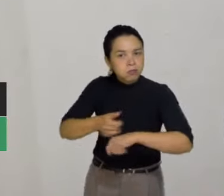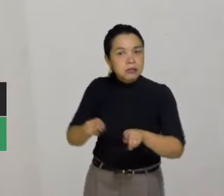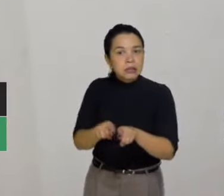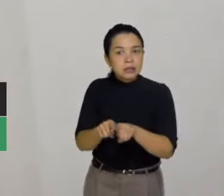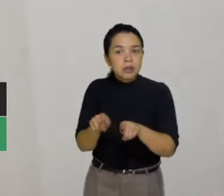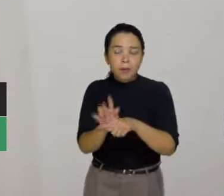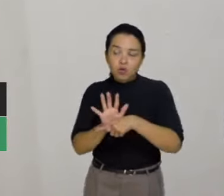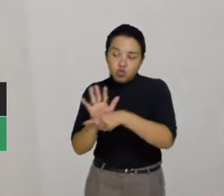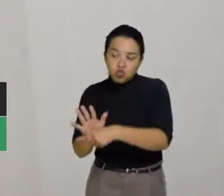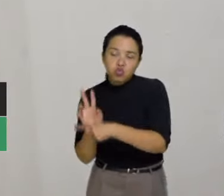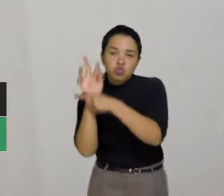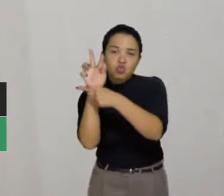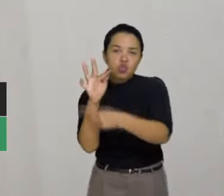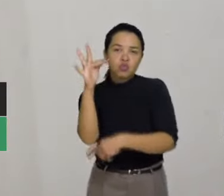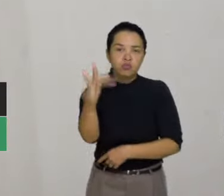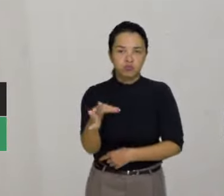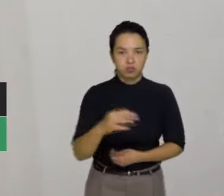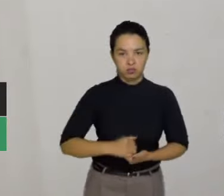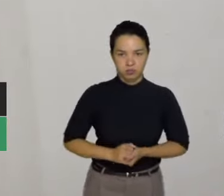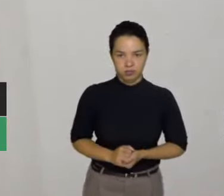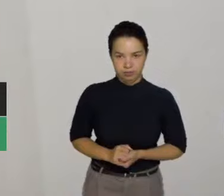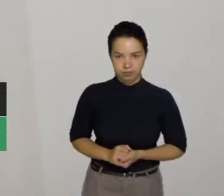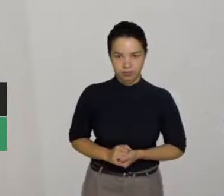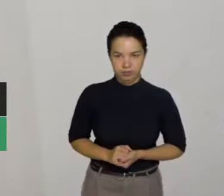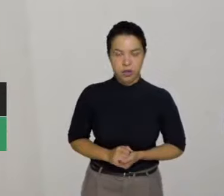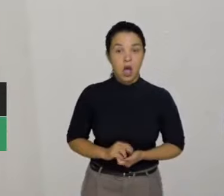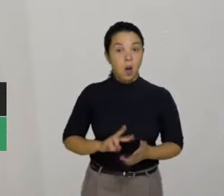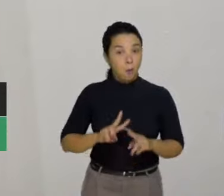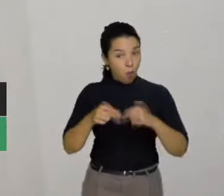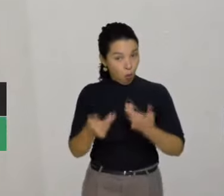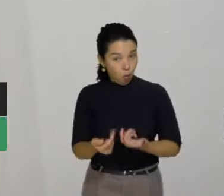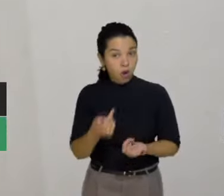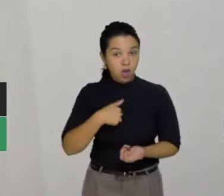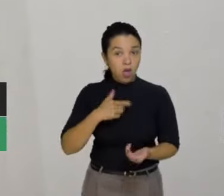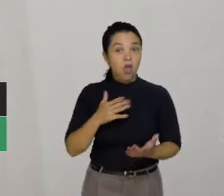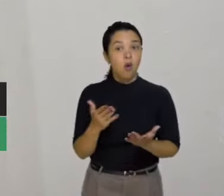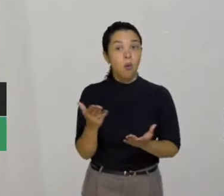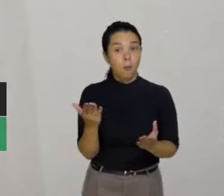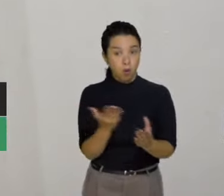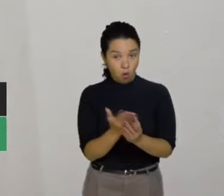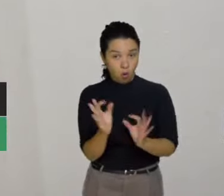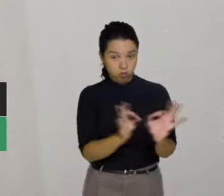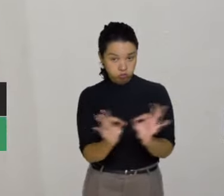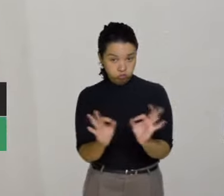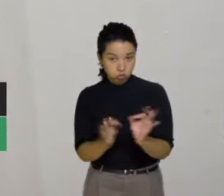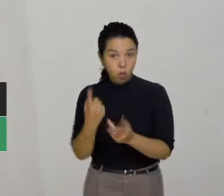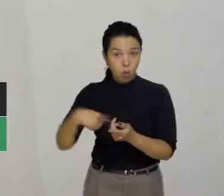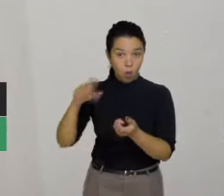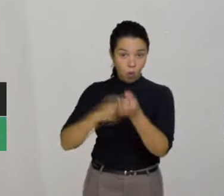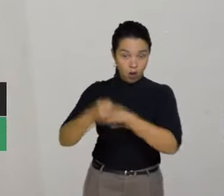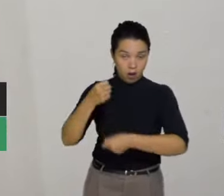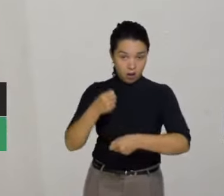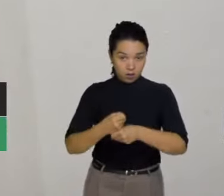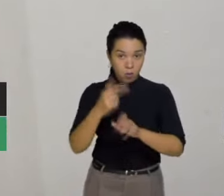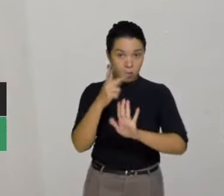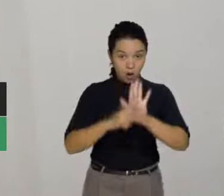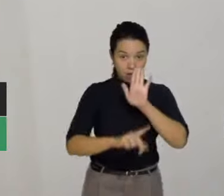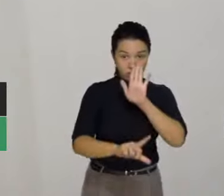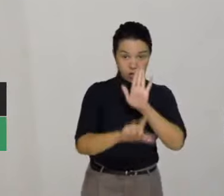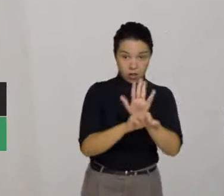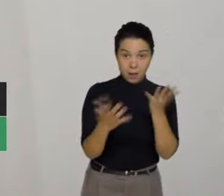jovens. Neste sentido, eu protocolei no ano passado o projeto de lei que implanta o ensino